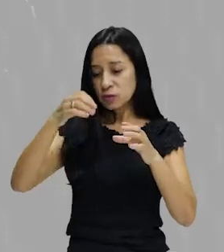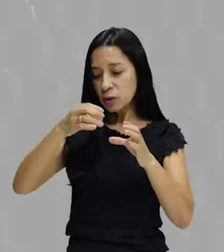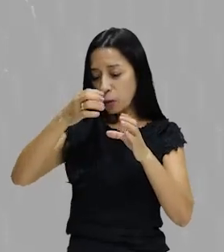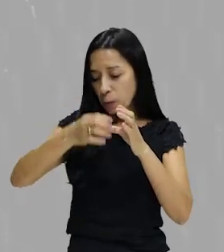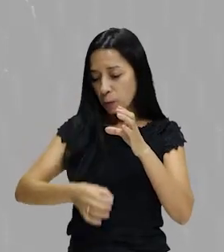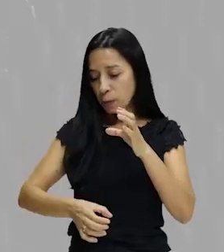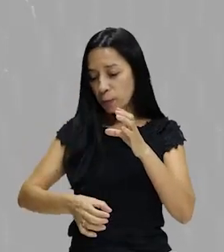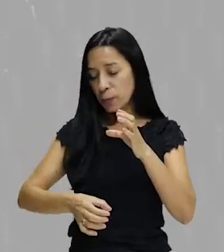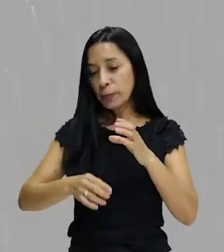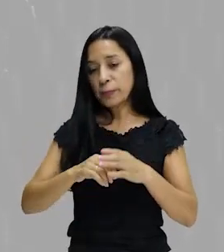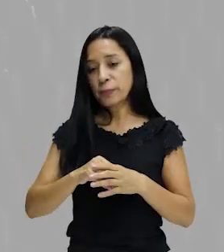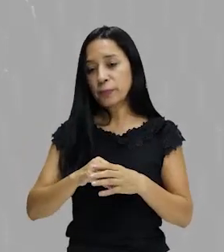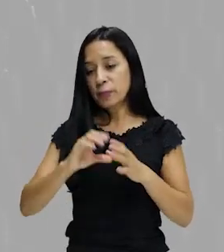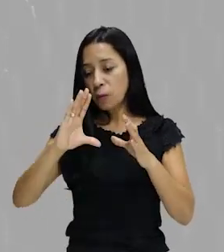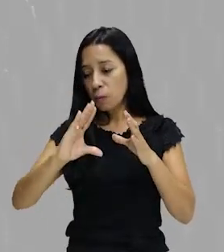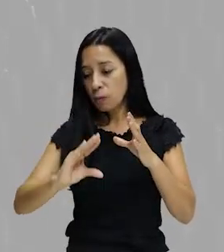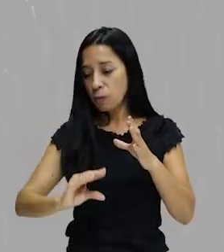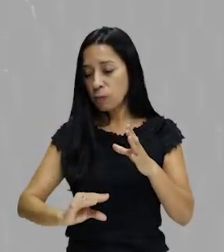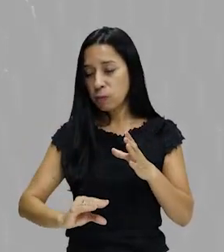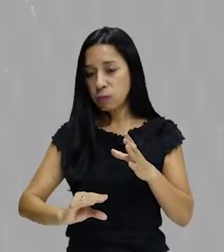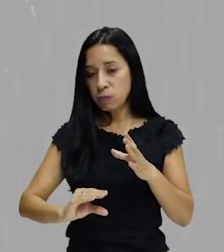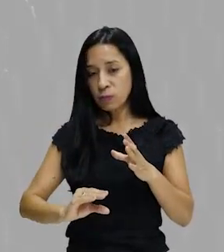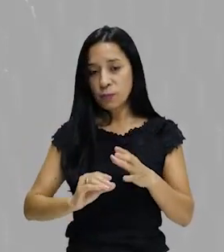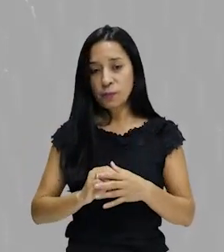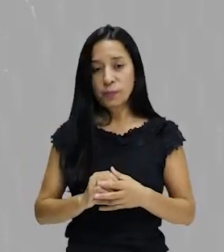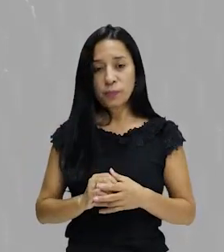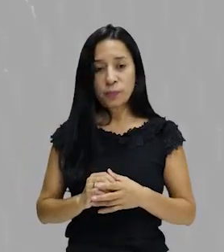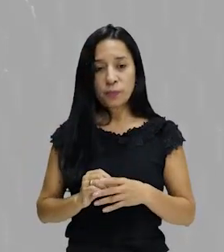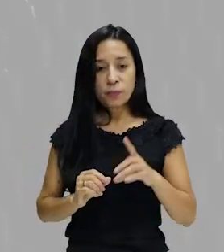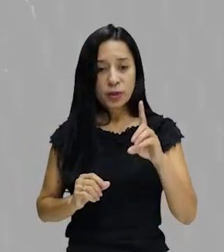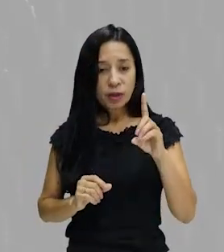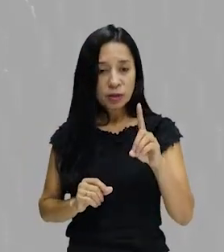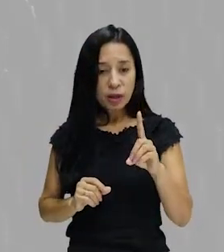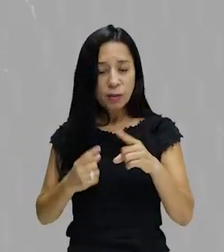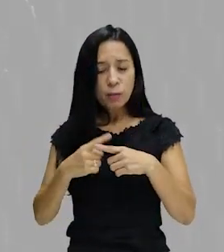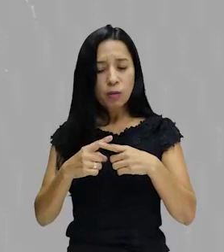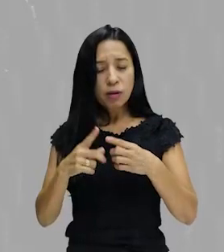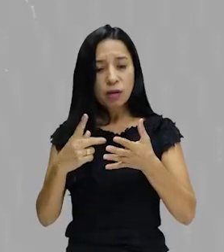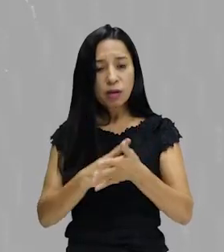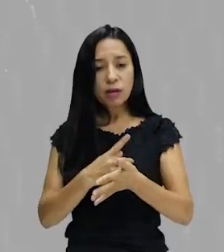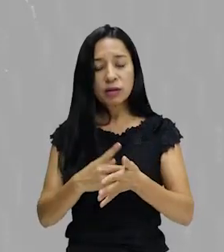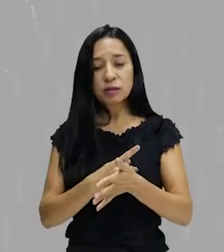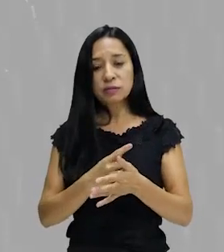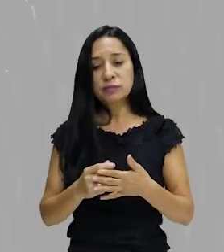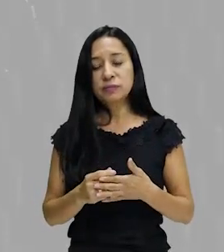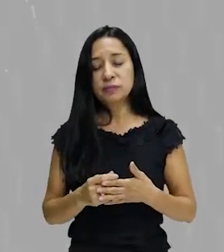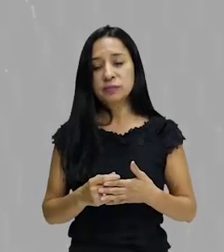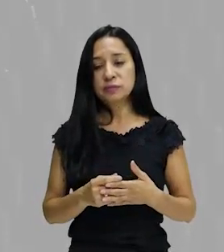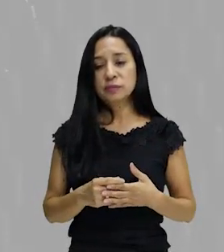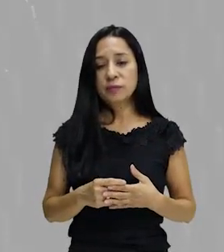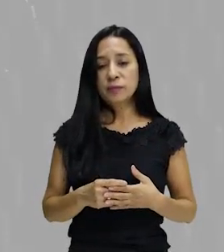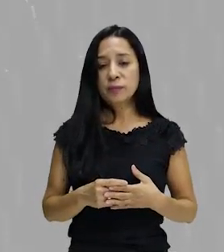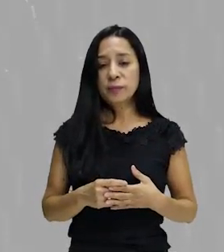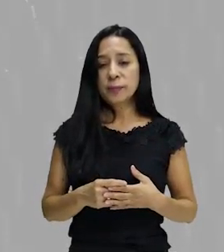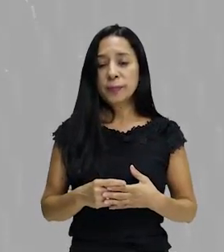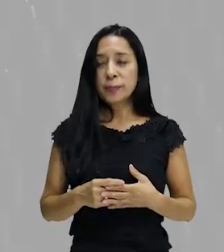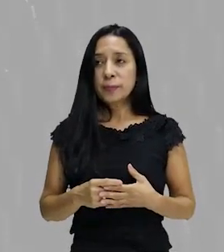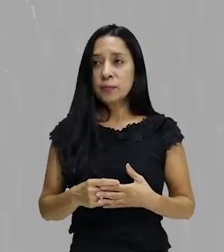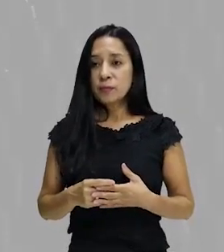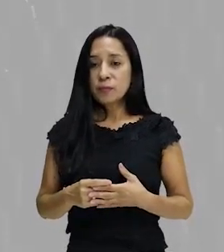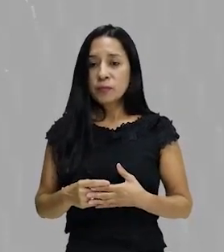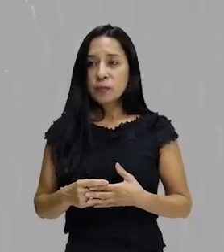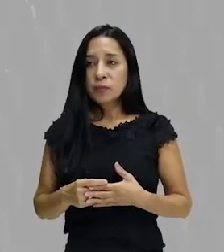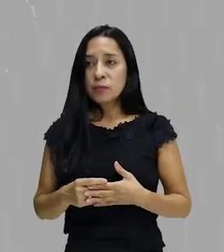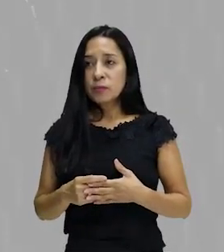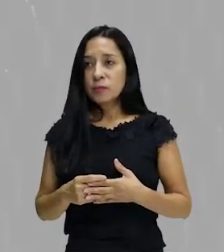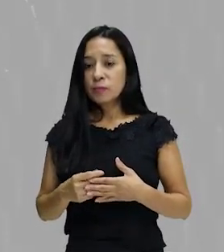baixo, ok? Letra D, colisão do tipo elástico entre o martelo e a estaca, certo?